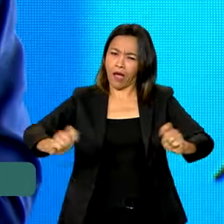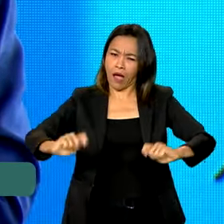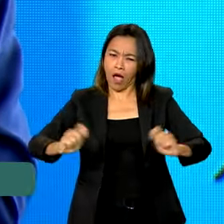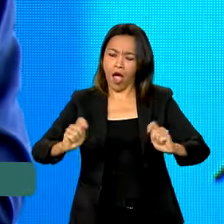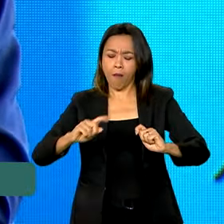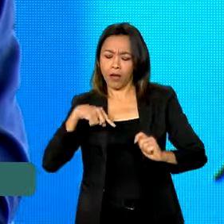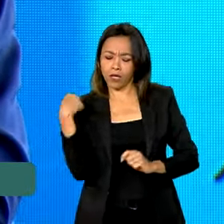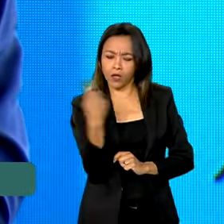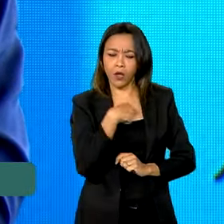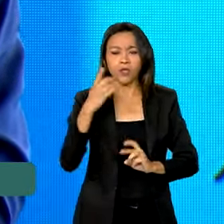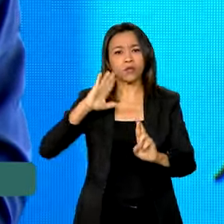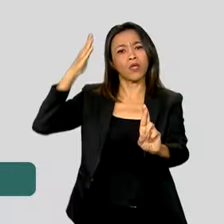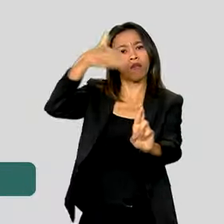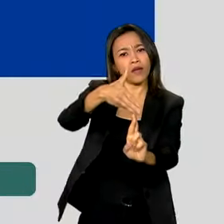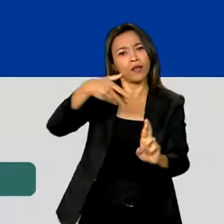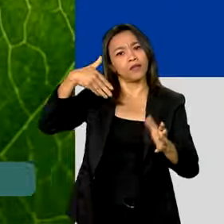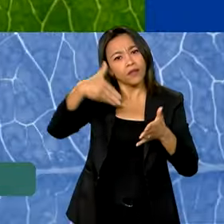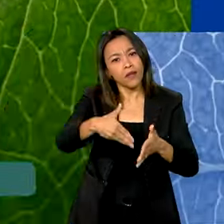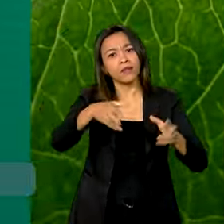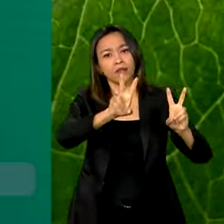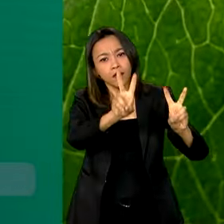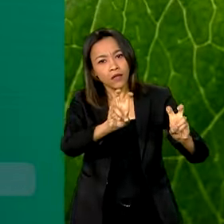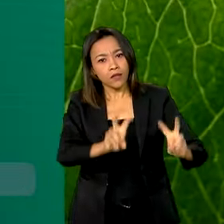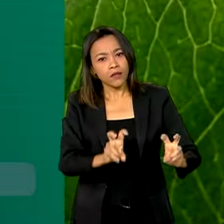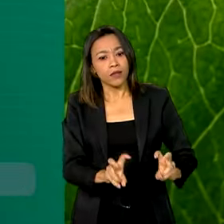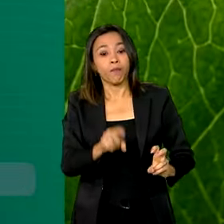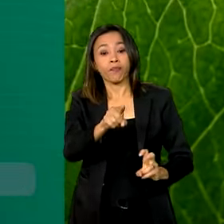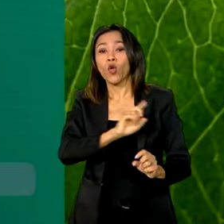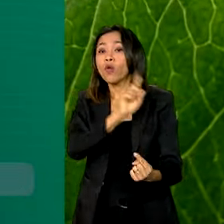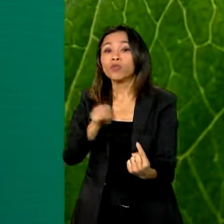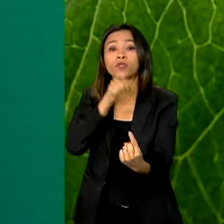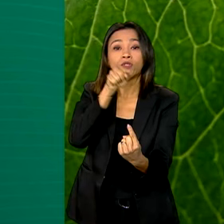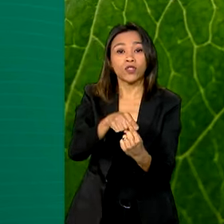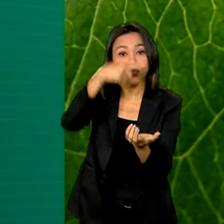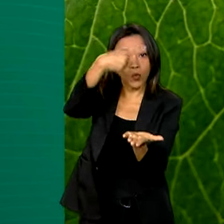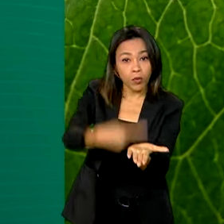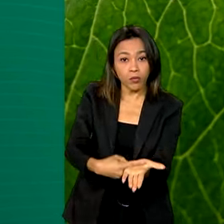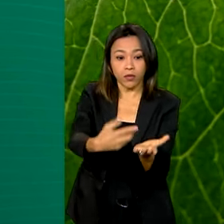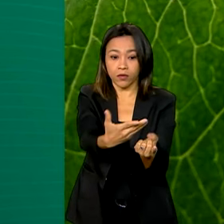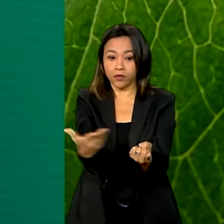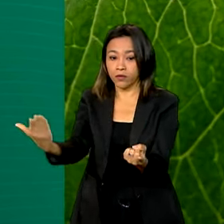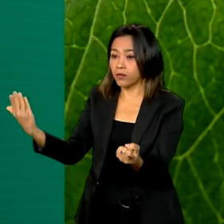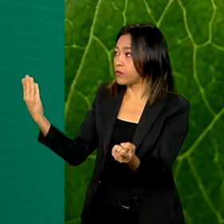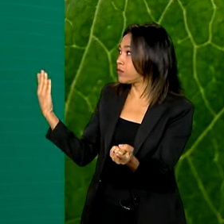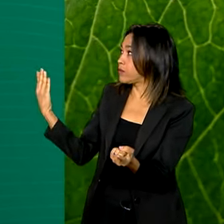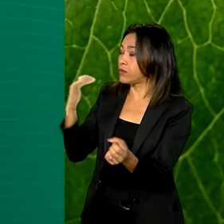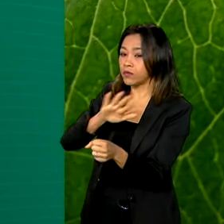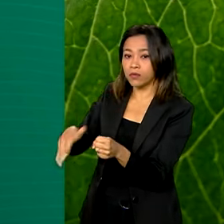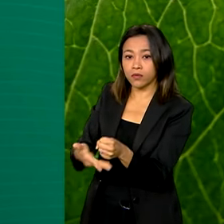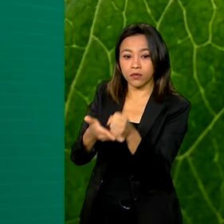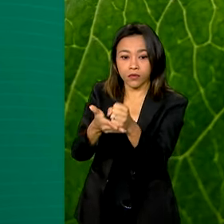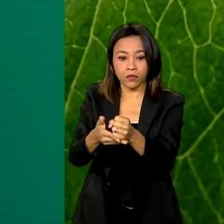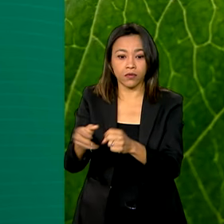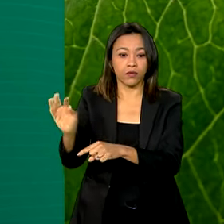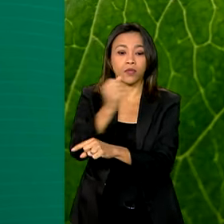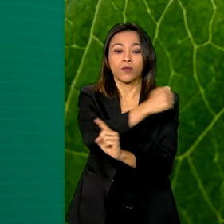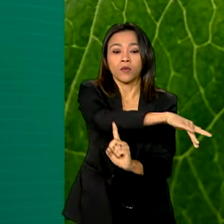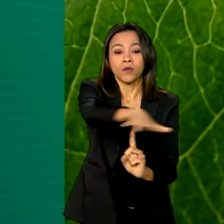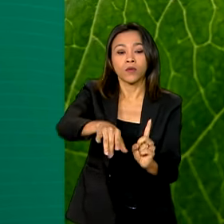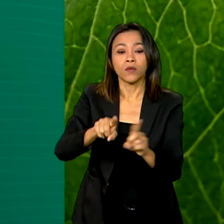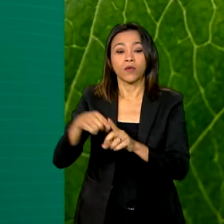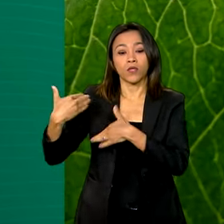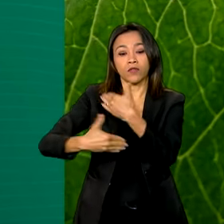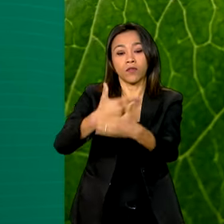de liderar esse processo. Os objetivos do pacto são sustentabilidade ecológica, desenvolvimento